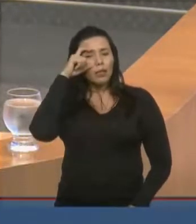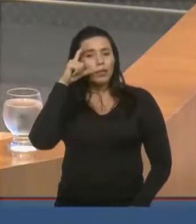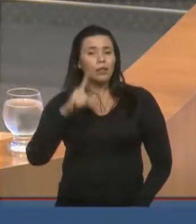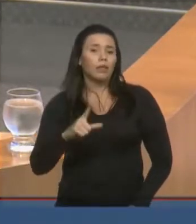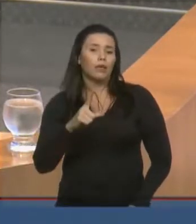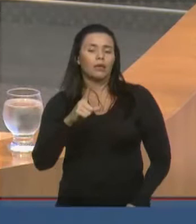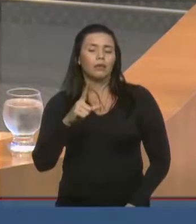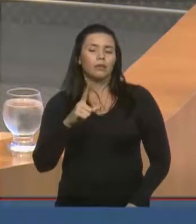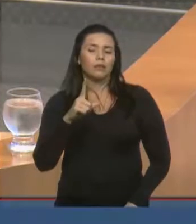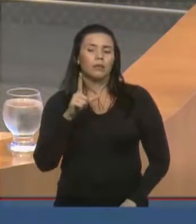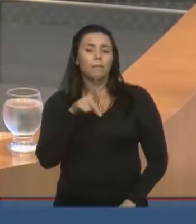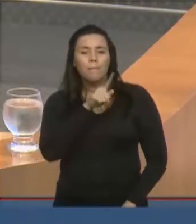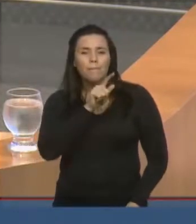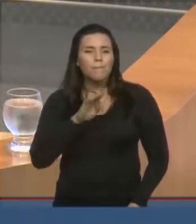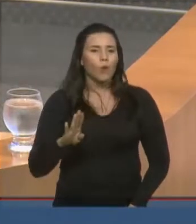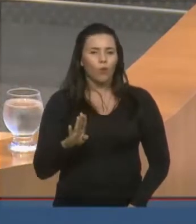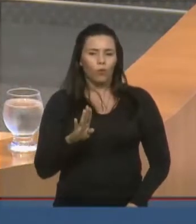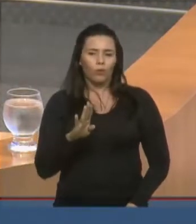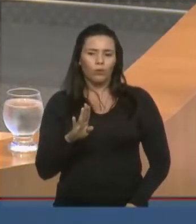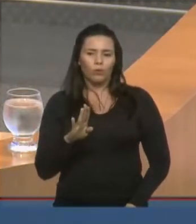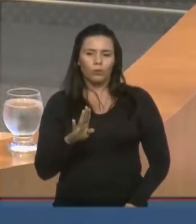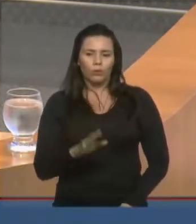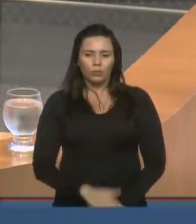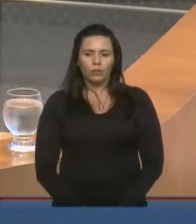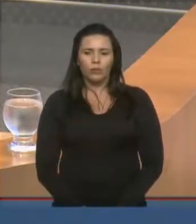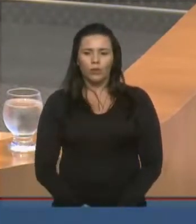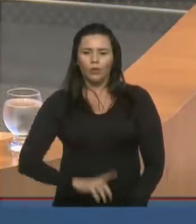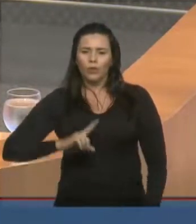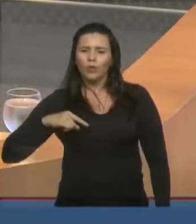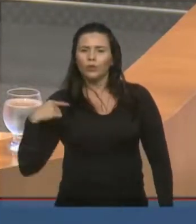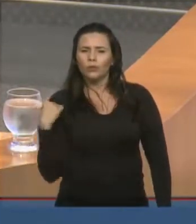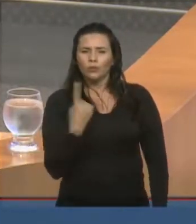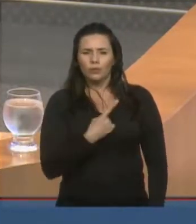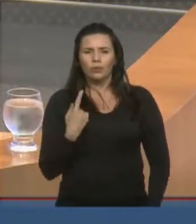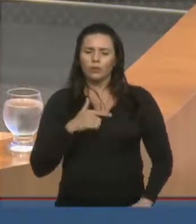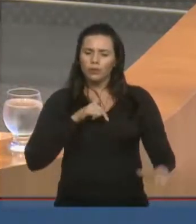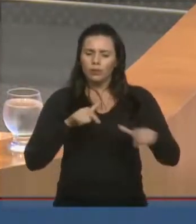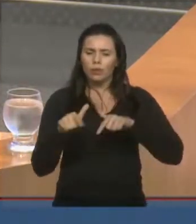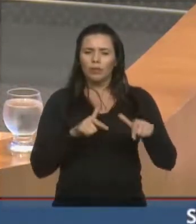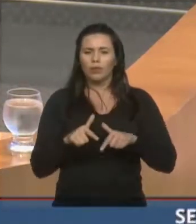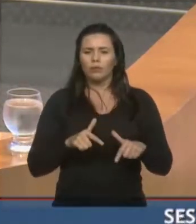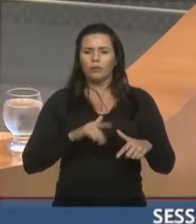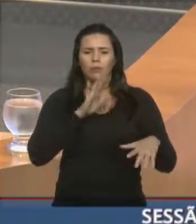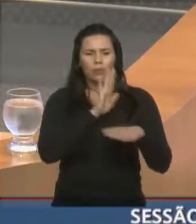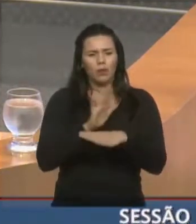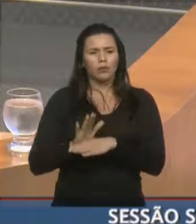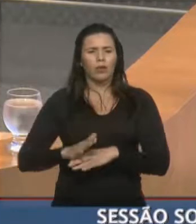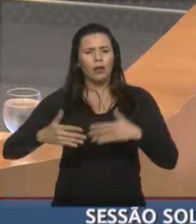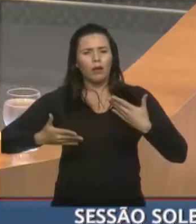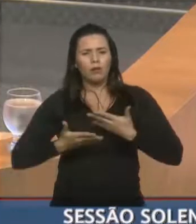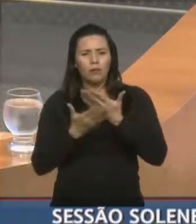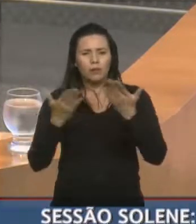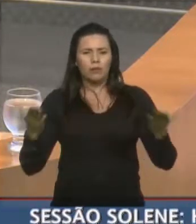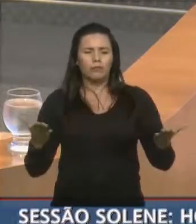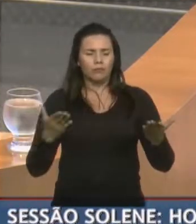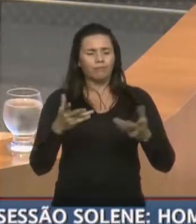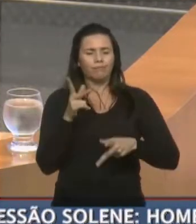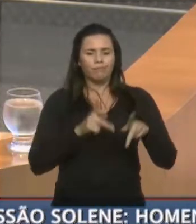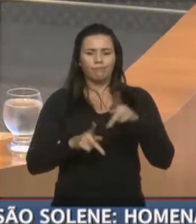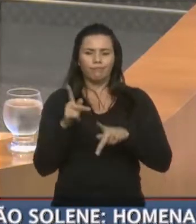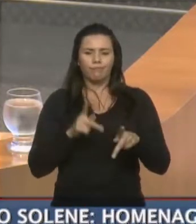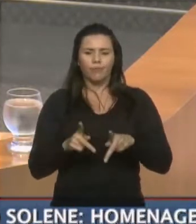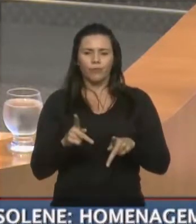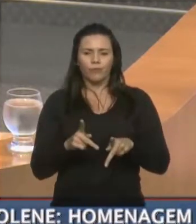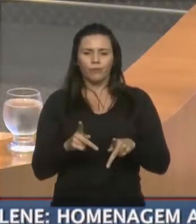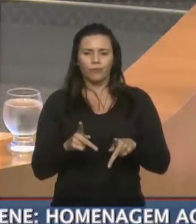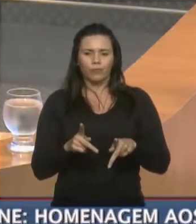nós existimos como categoria, é para servir a vida pública que necessita da colaboração das categorias do ponto de vista